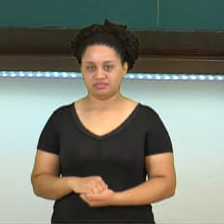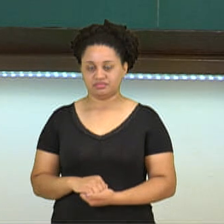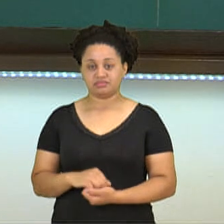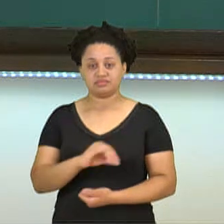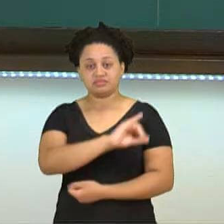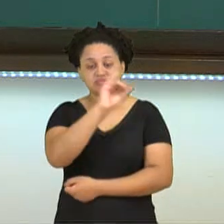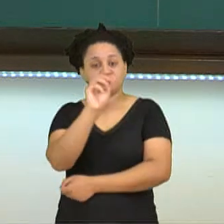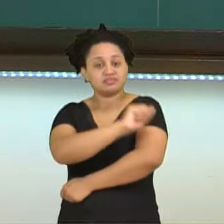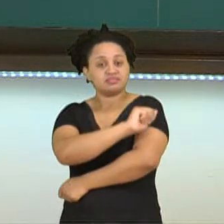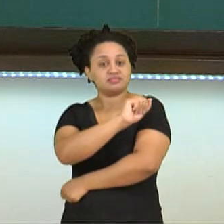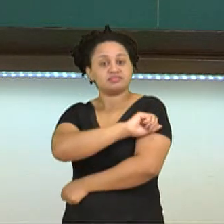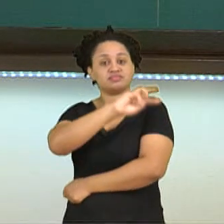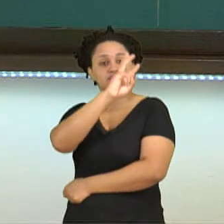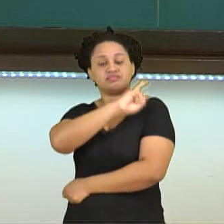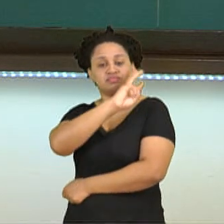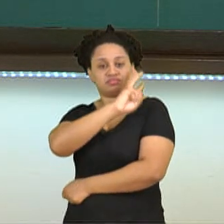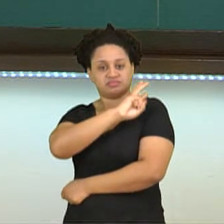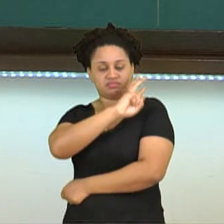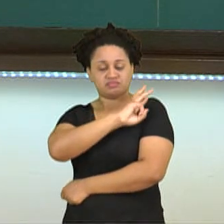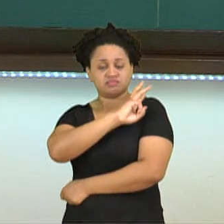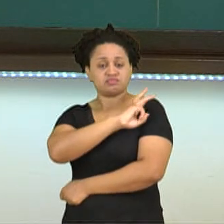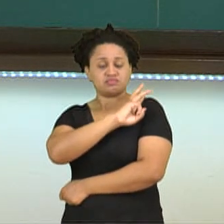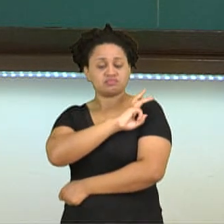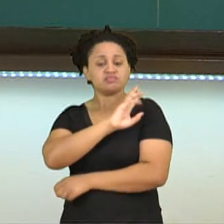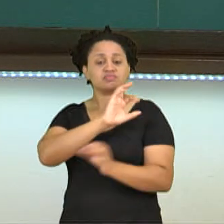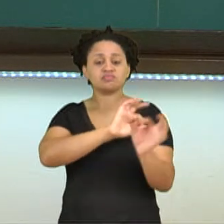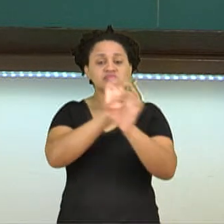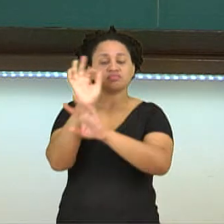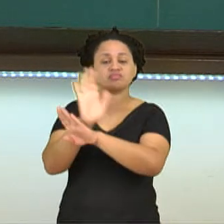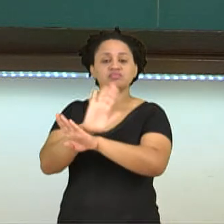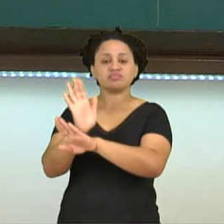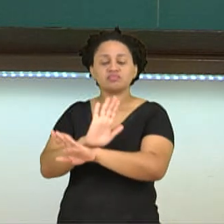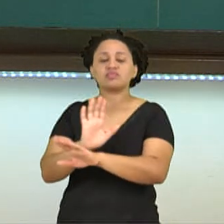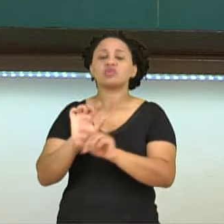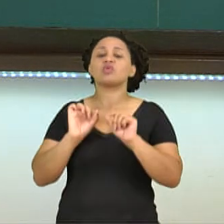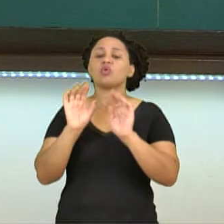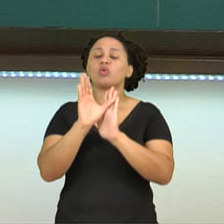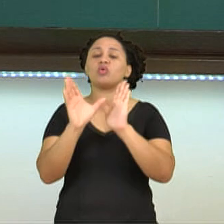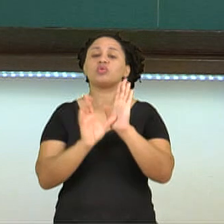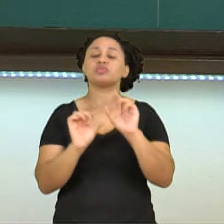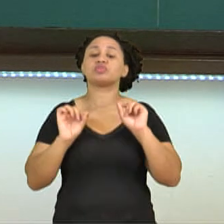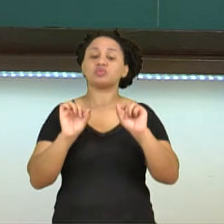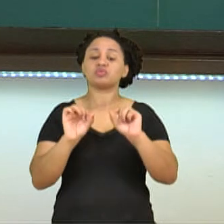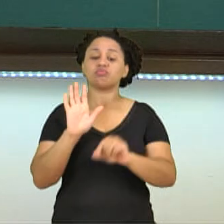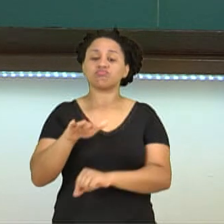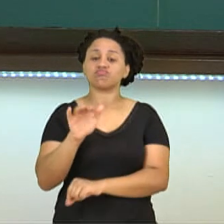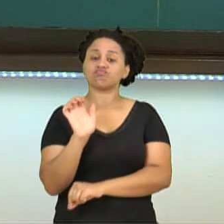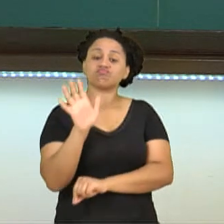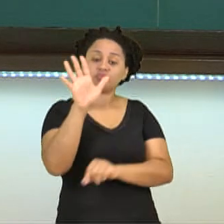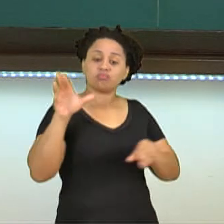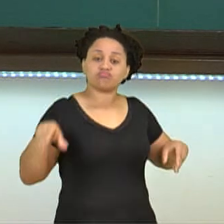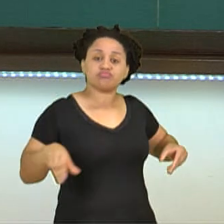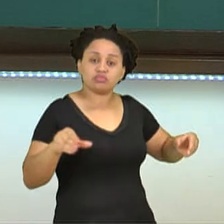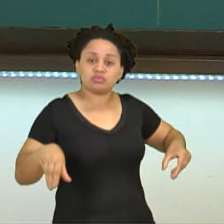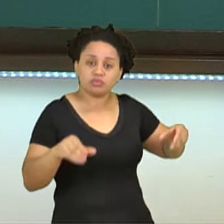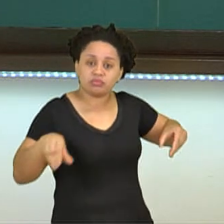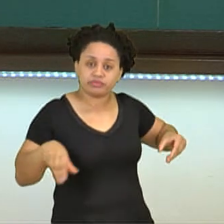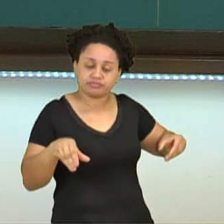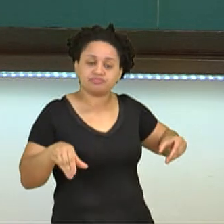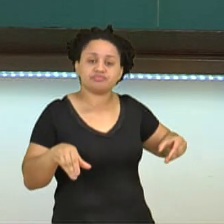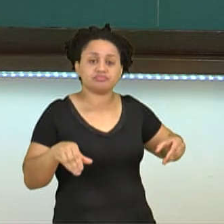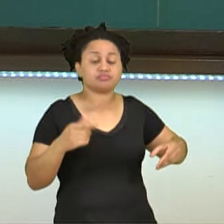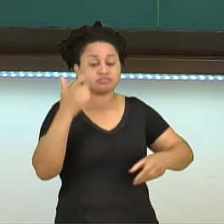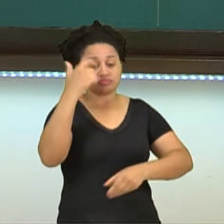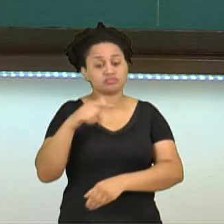Olá, estudante da terceira série do ensino médio. Nesse vídeo vamos falar sobre o basquetebol em cadeiras de roda. Sou